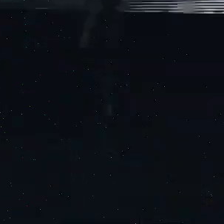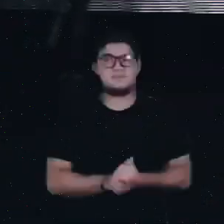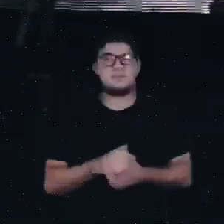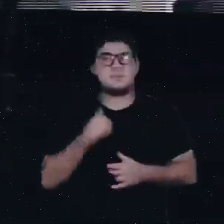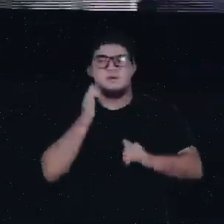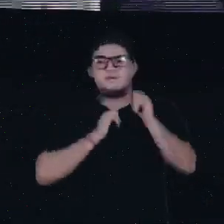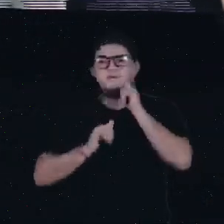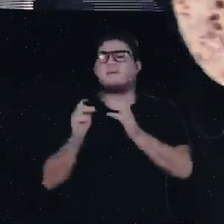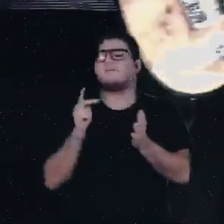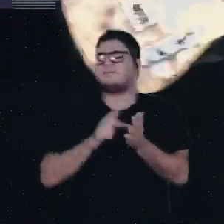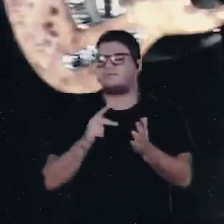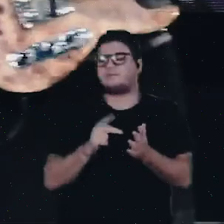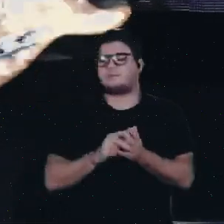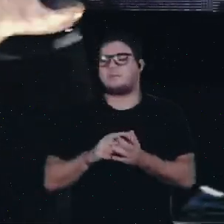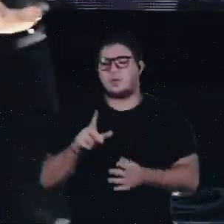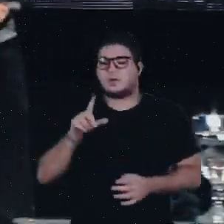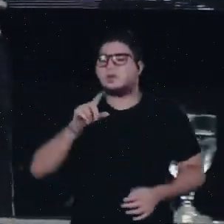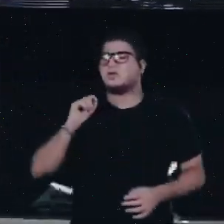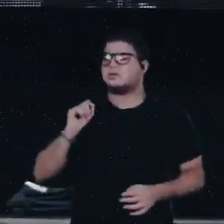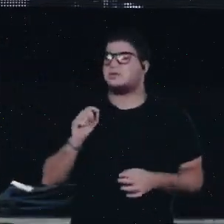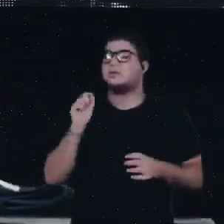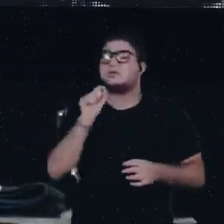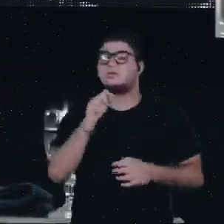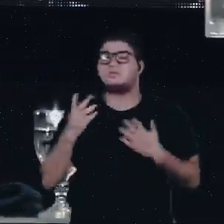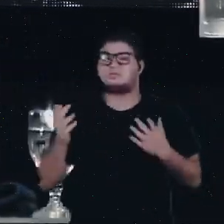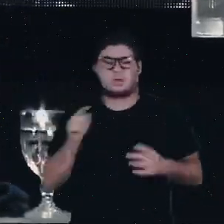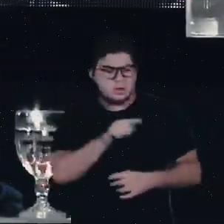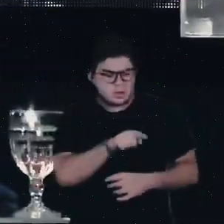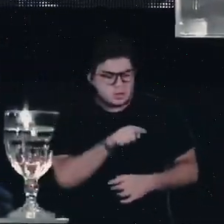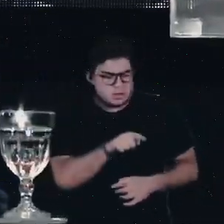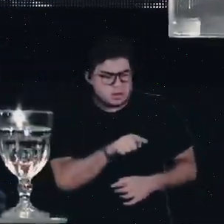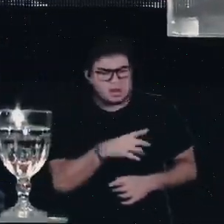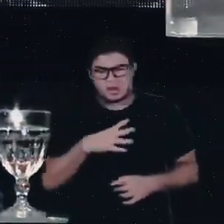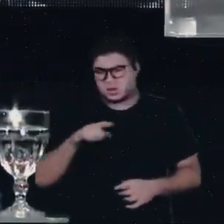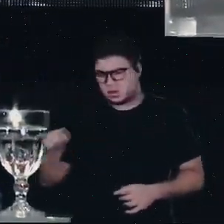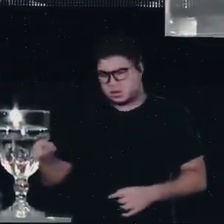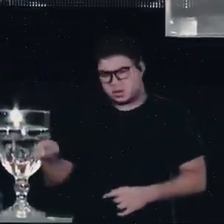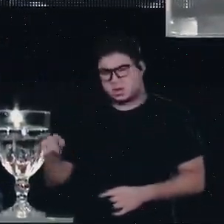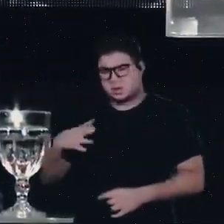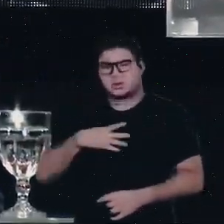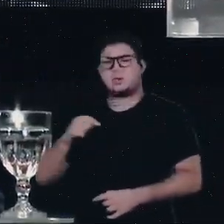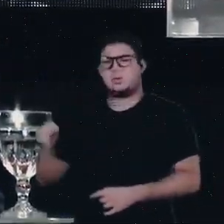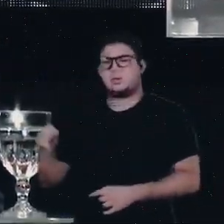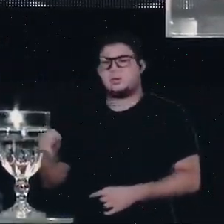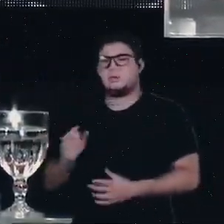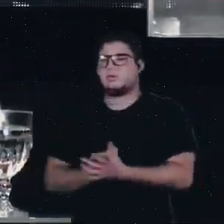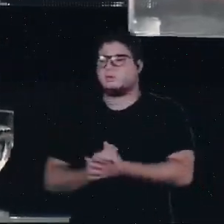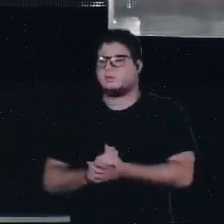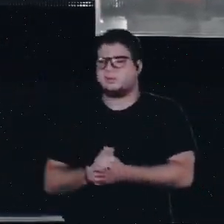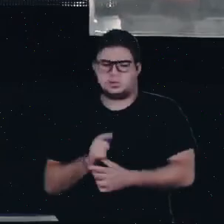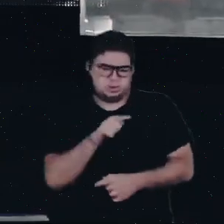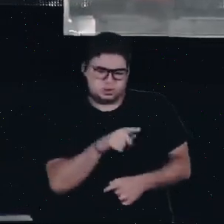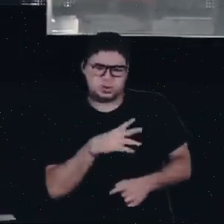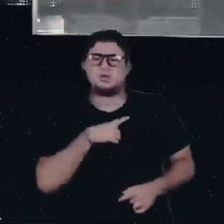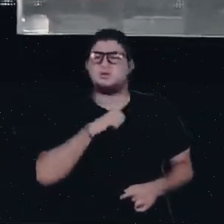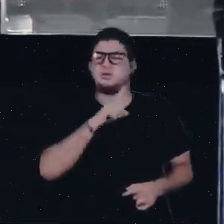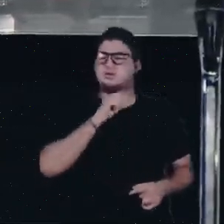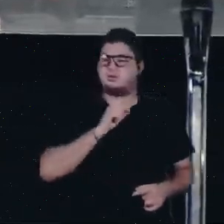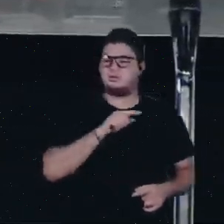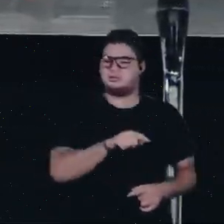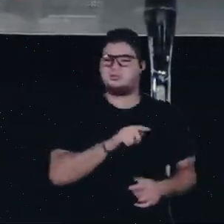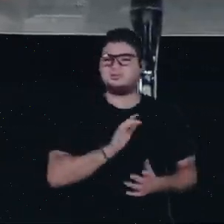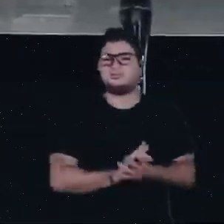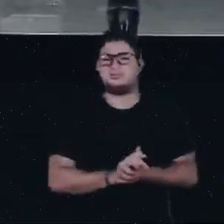Fala sério, quem é que a gente ia escolher? A gente ia escolher a outra. E a gente não é hipócrita para dizer: